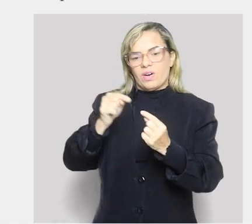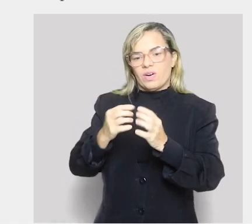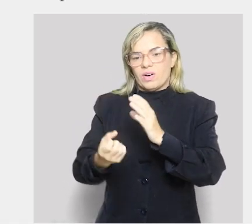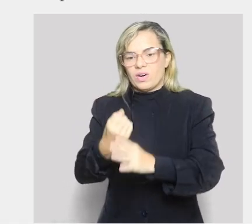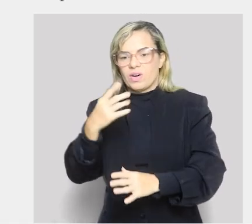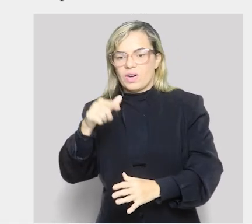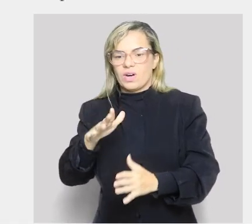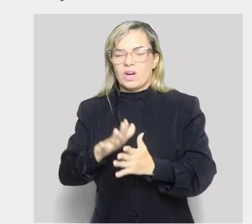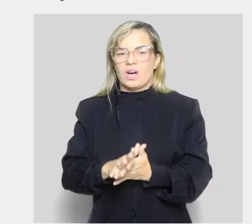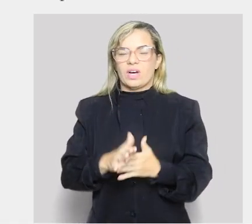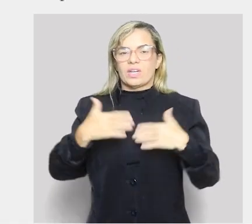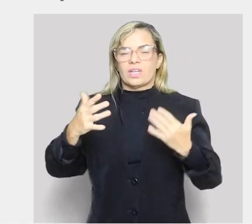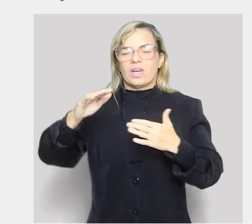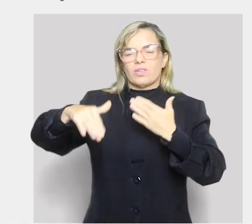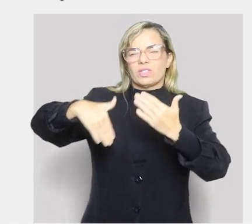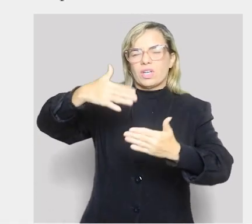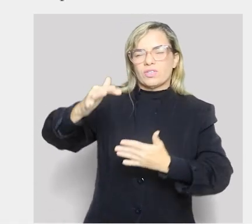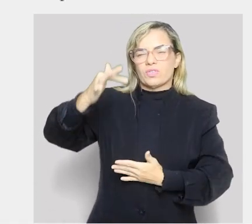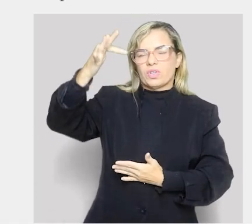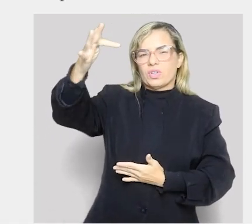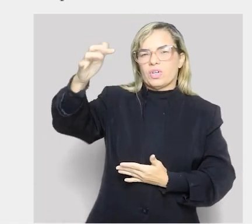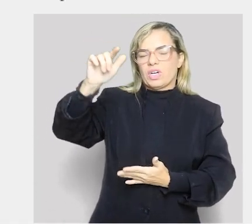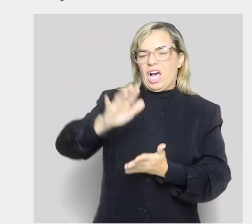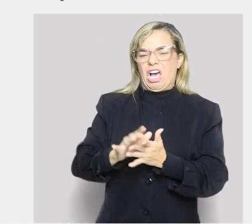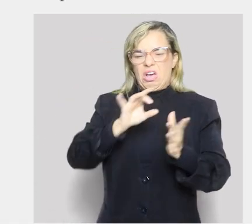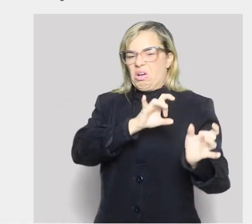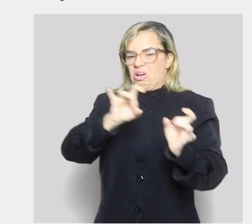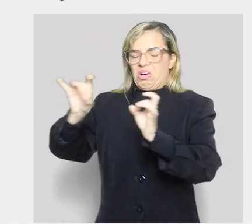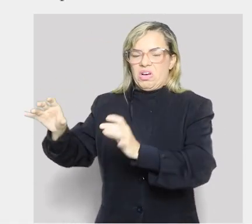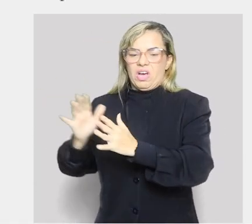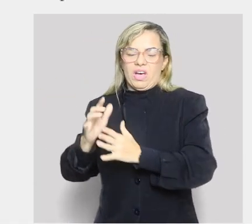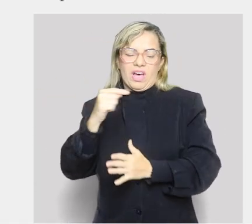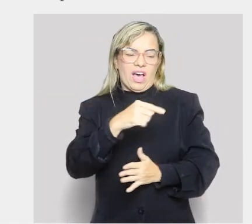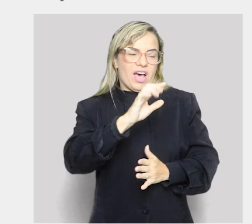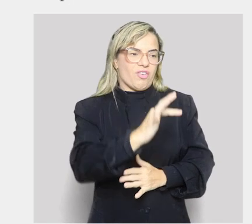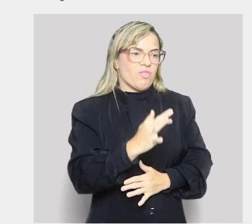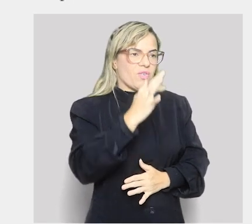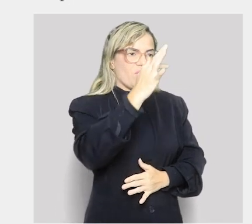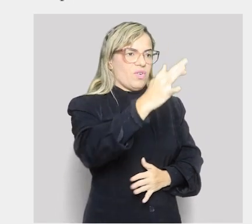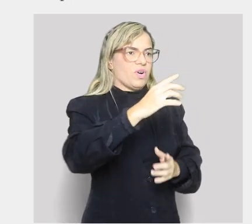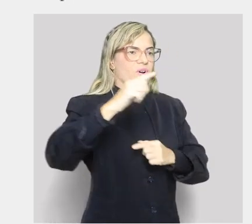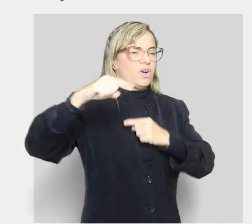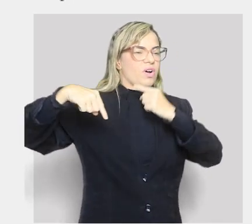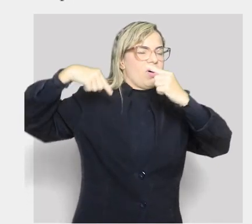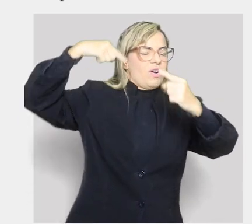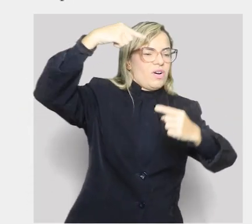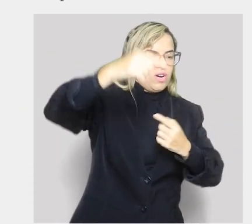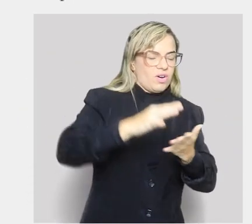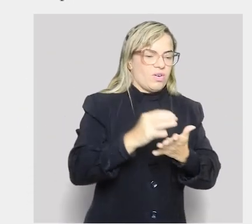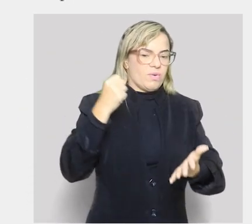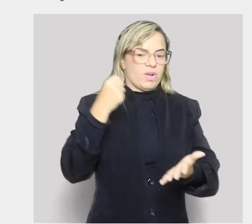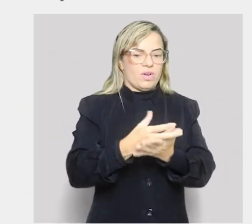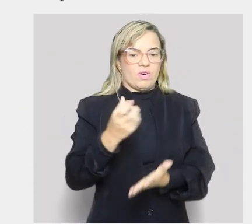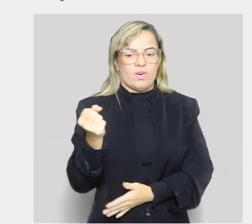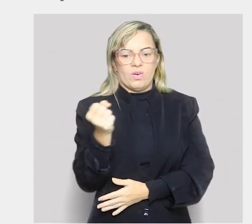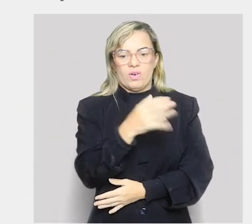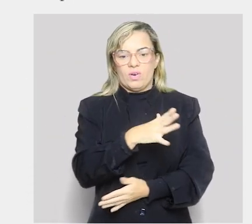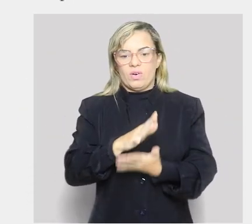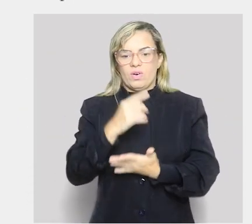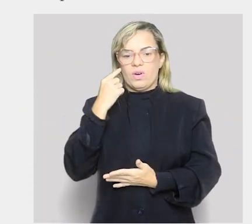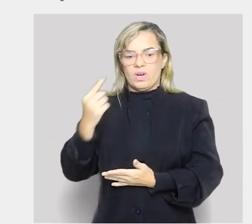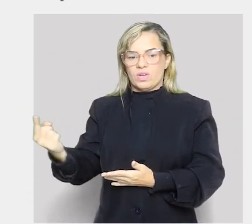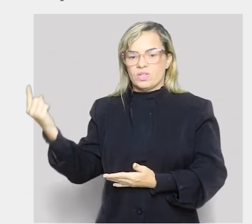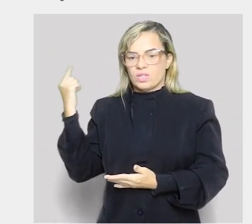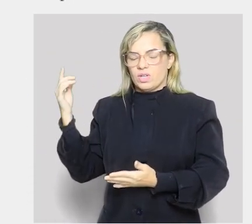forçar o consumidor a comprar uma nova geração desse produto. Já a obsolescência perspectiva é